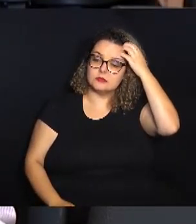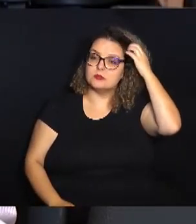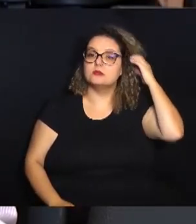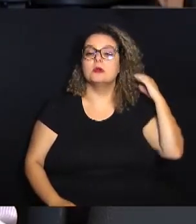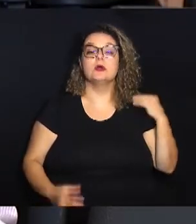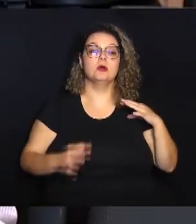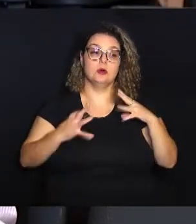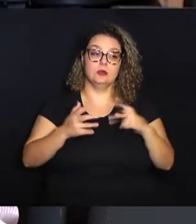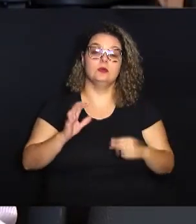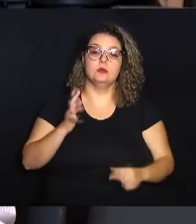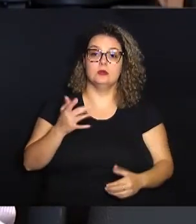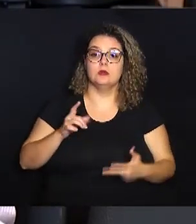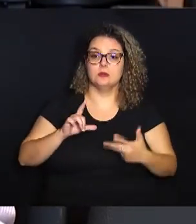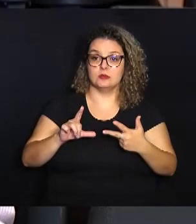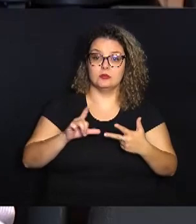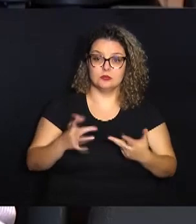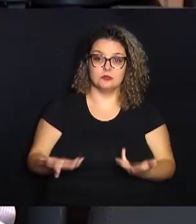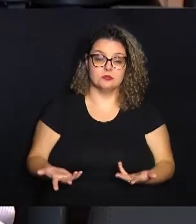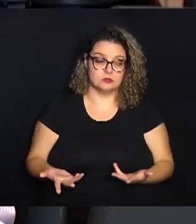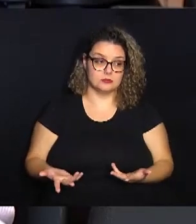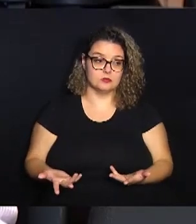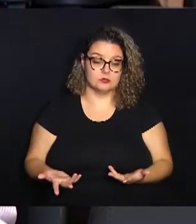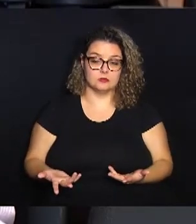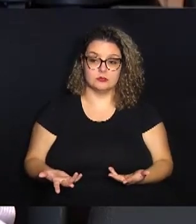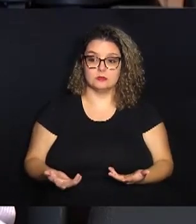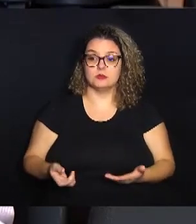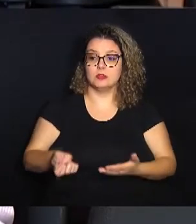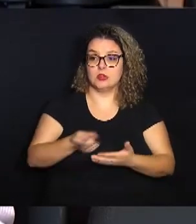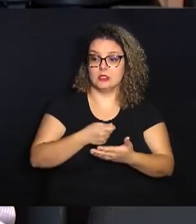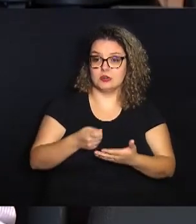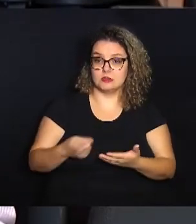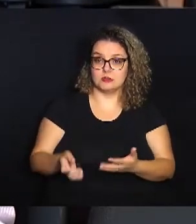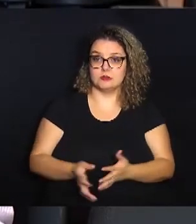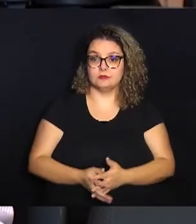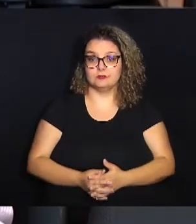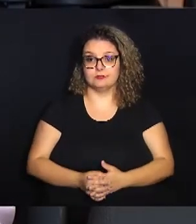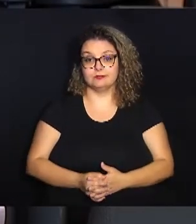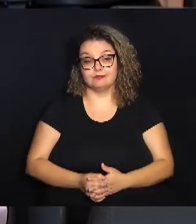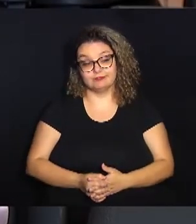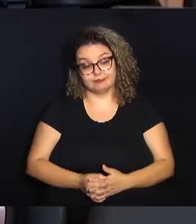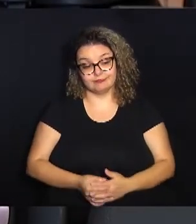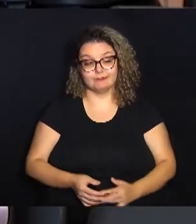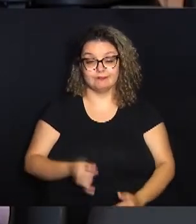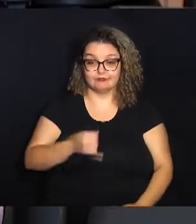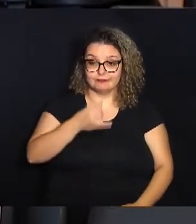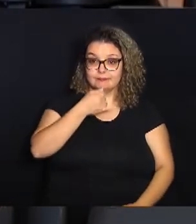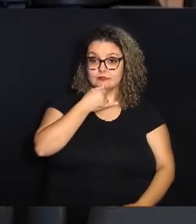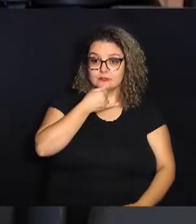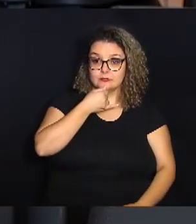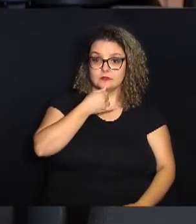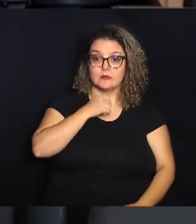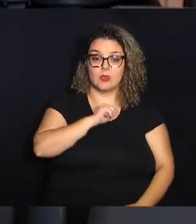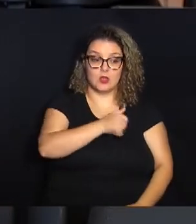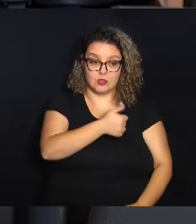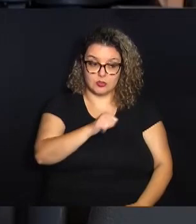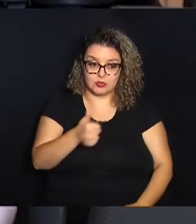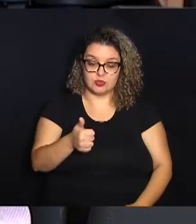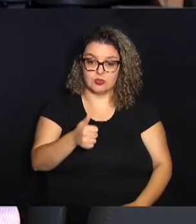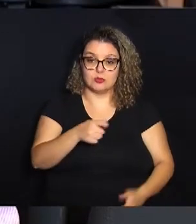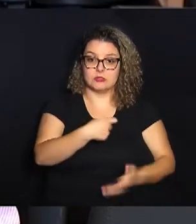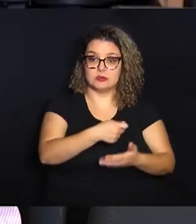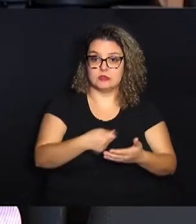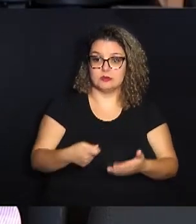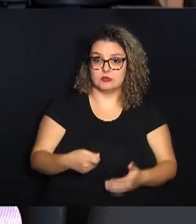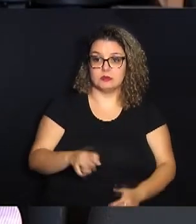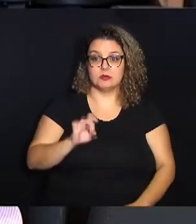situação, o Legislativo assinasse. Infelizmente, eu preciso de 11 assinaturas, mas só